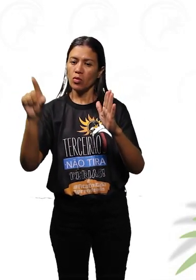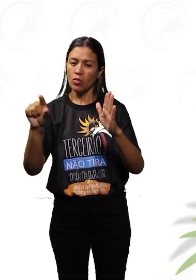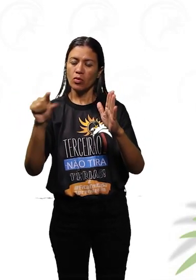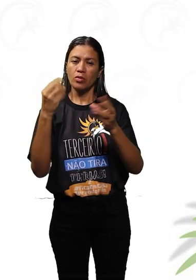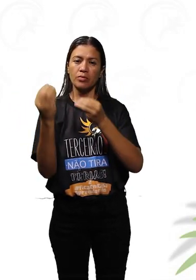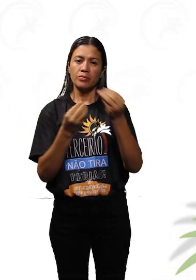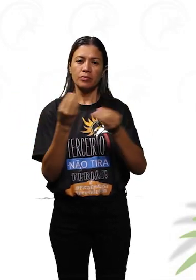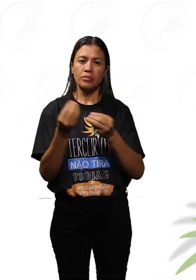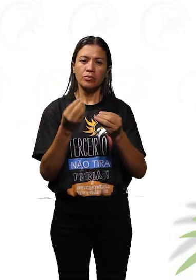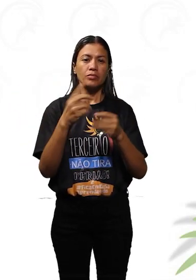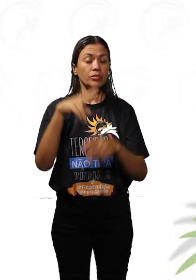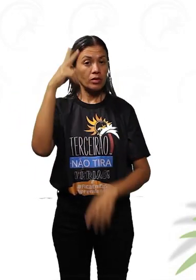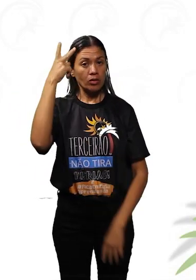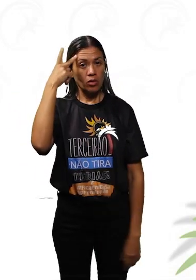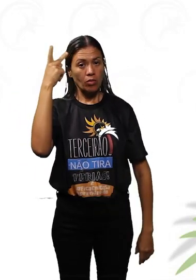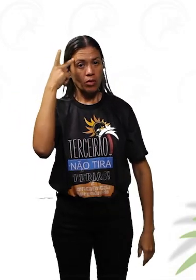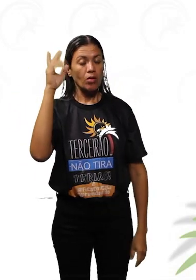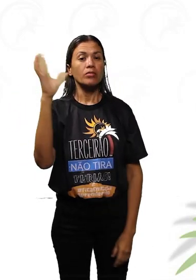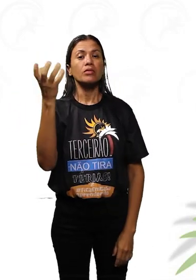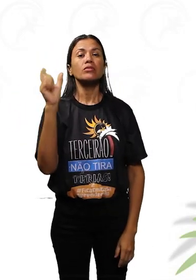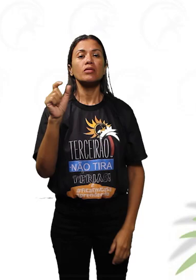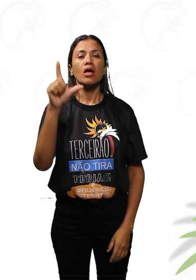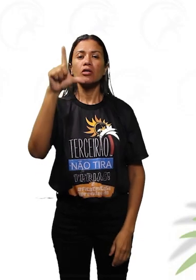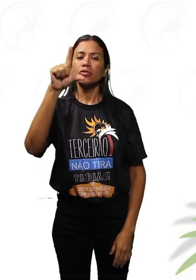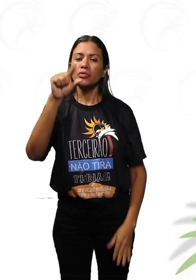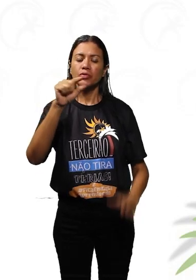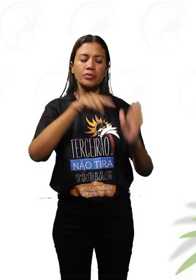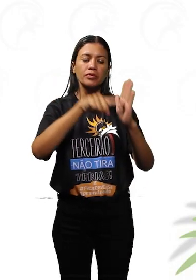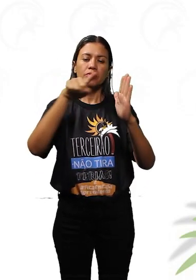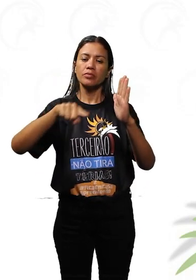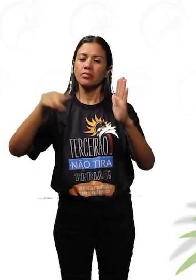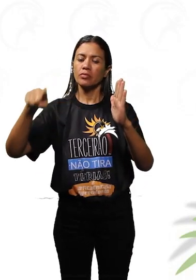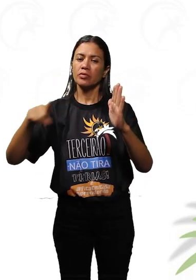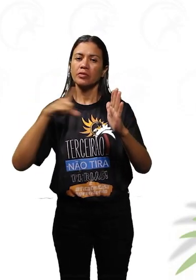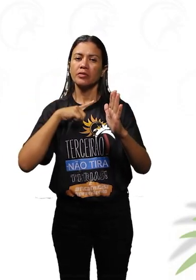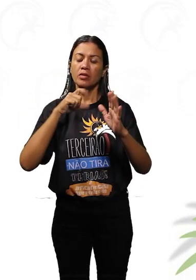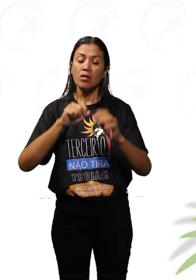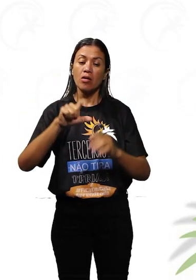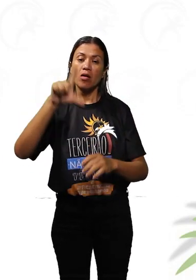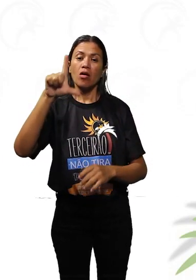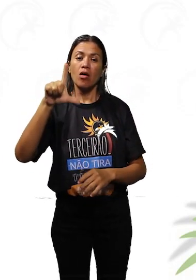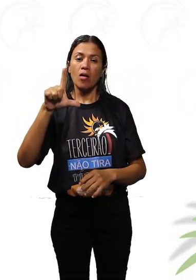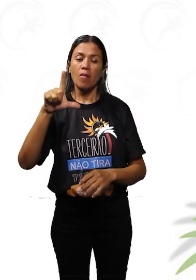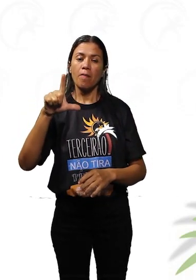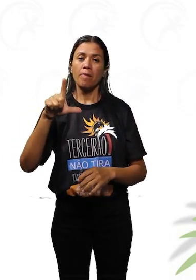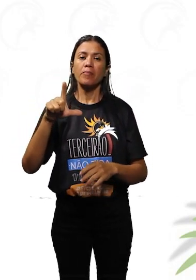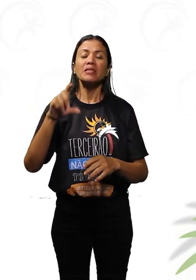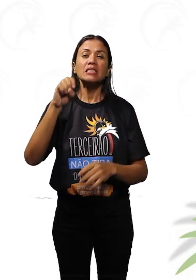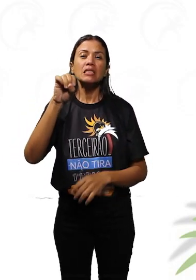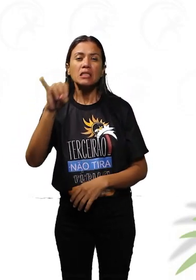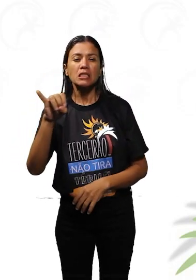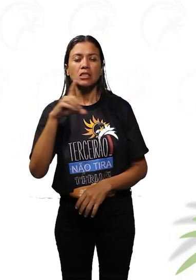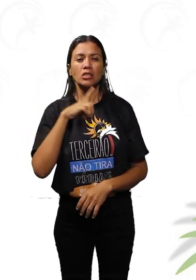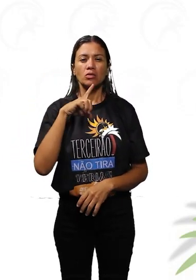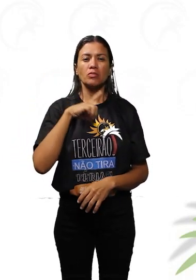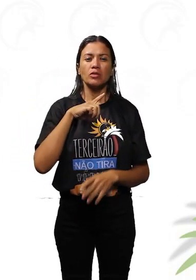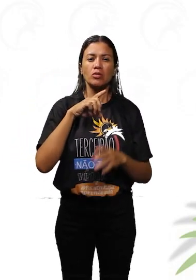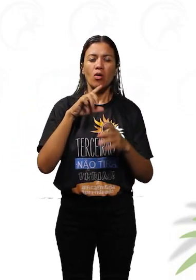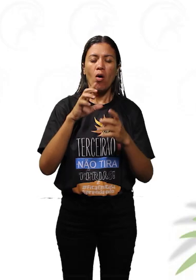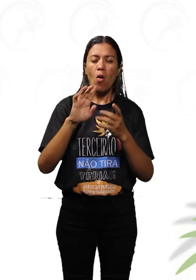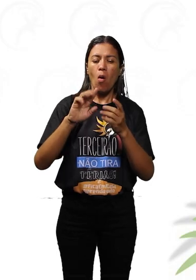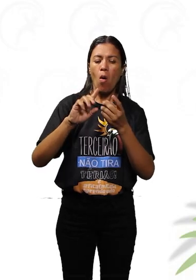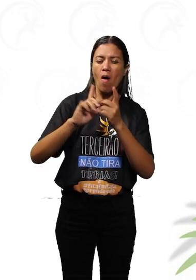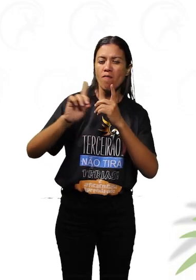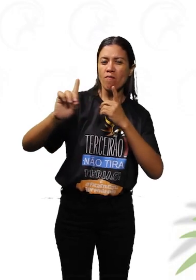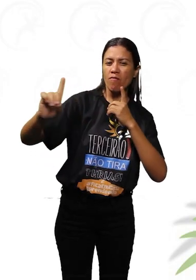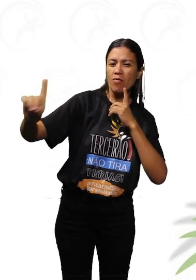um afastamento, né, do observador, eu vou ter um alongamento aparente do meu lambda, que é o meu comprimento de onda,